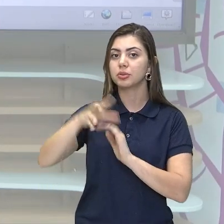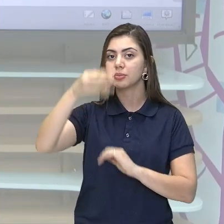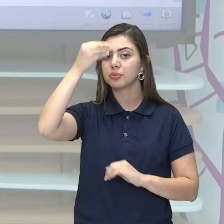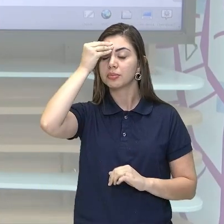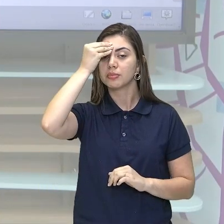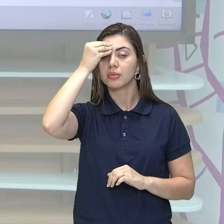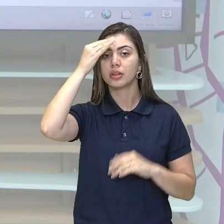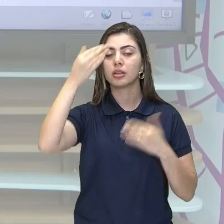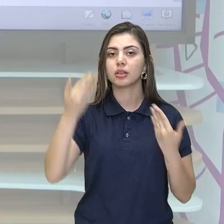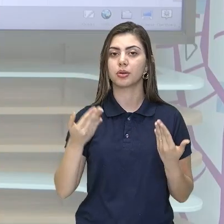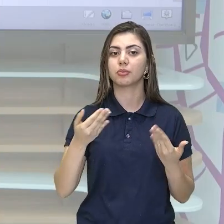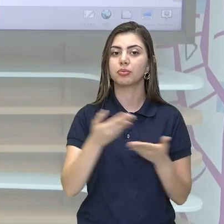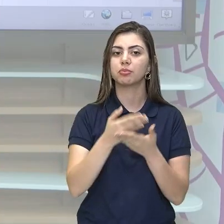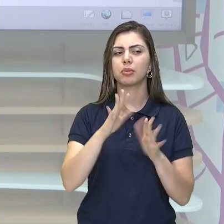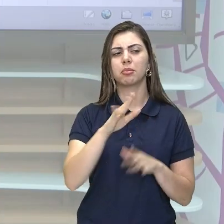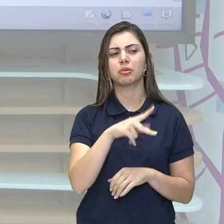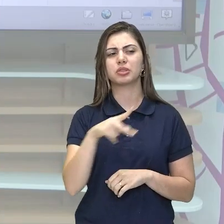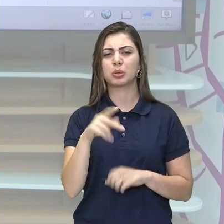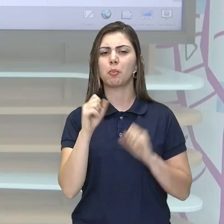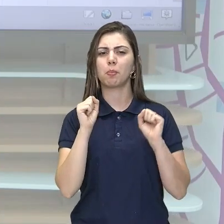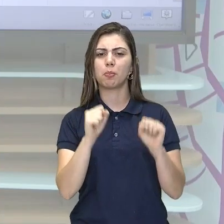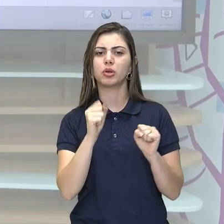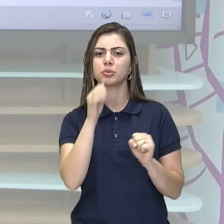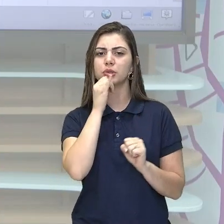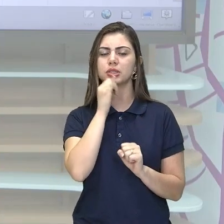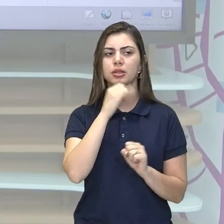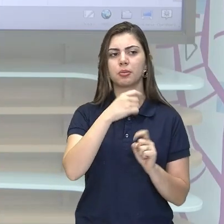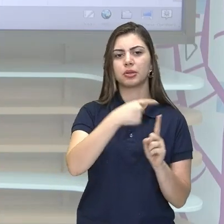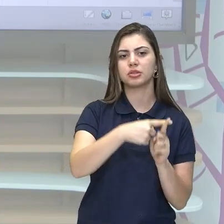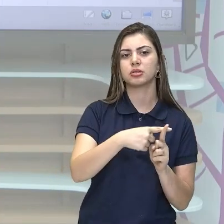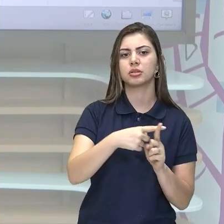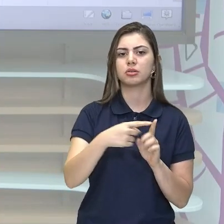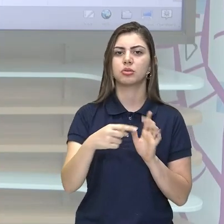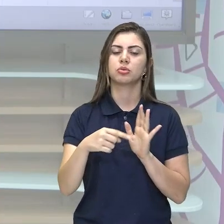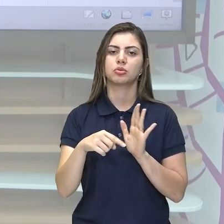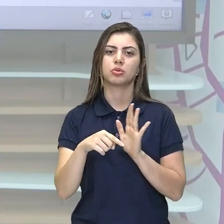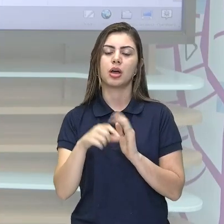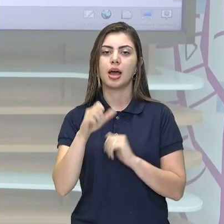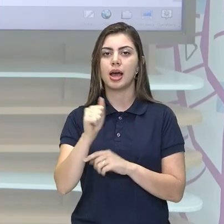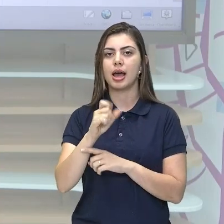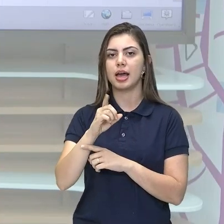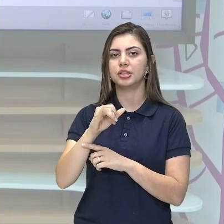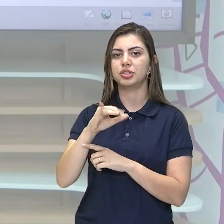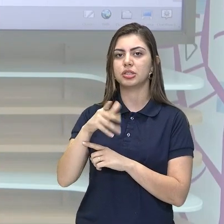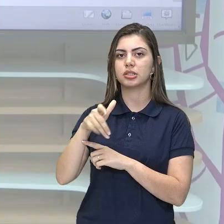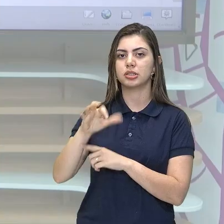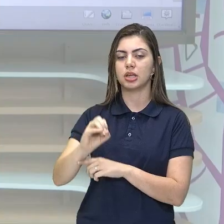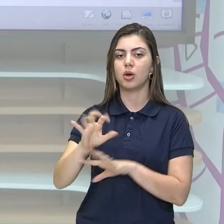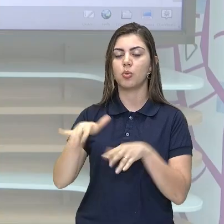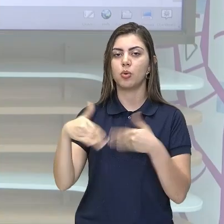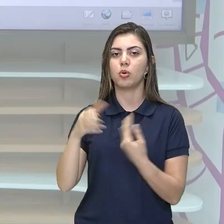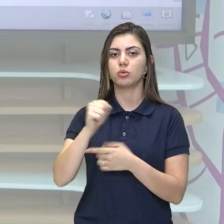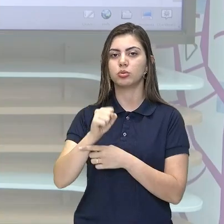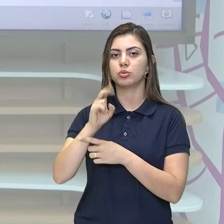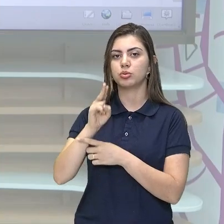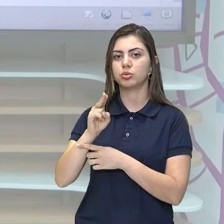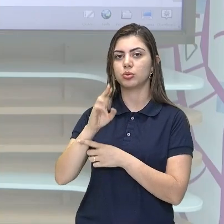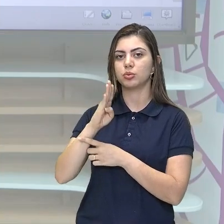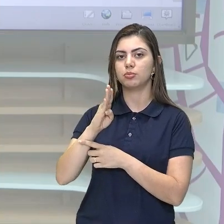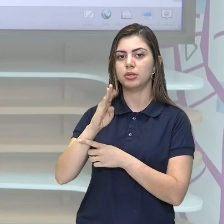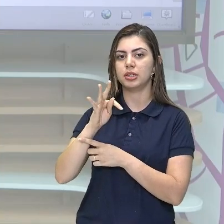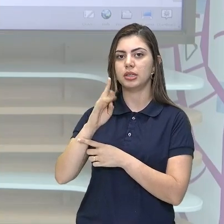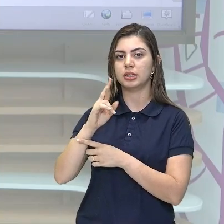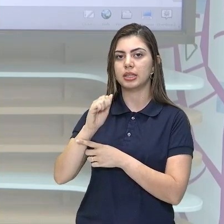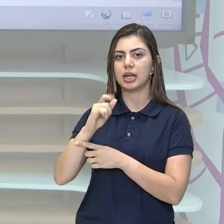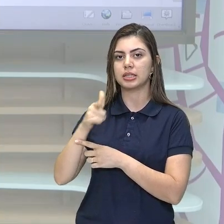de sinal. Professor, eu posso usar esse jogo de sinal na adição e na subtração? Não. Jogo de sinal é